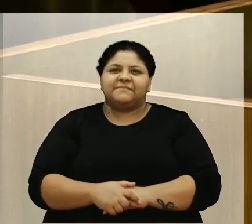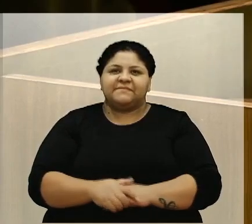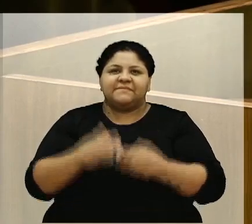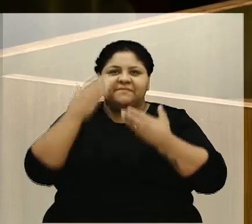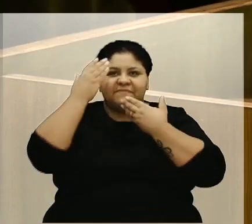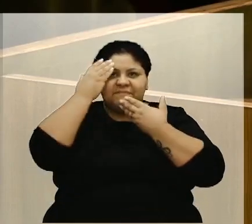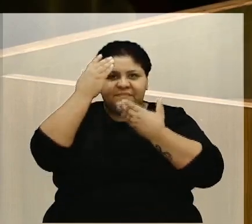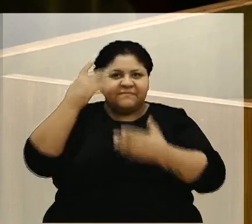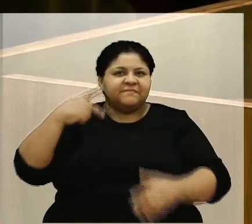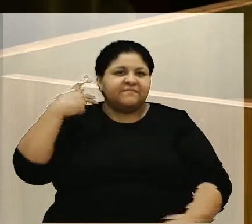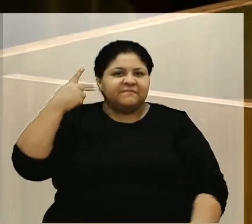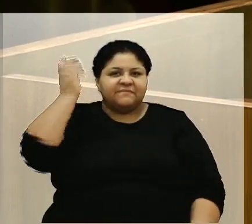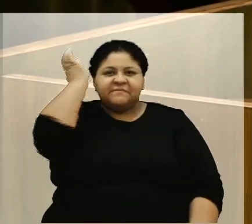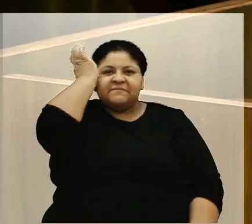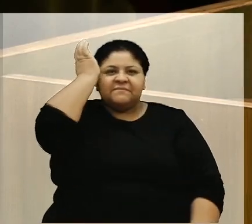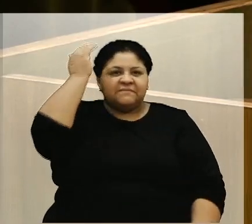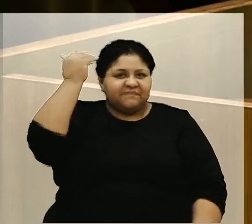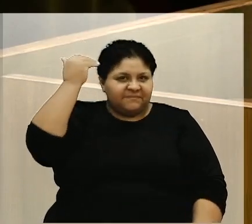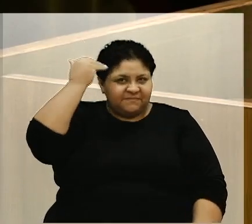Obrigada, vereador Felipe, né?